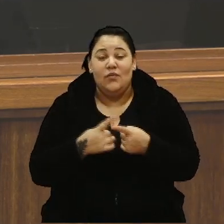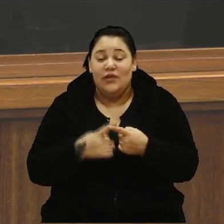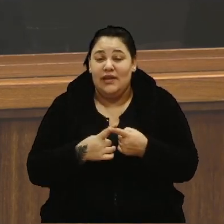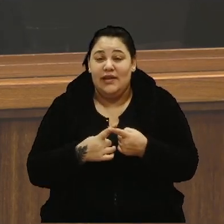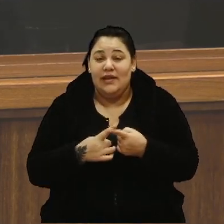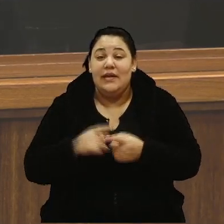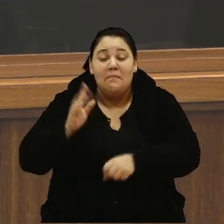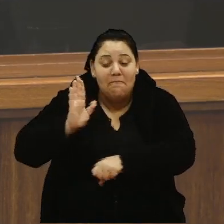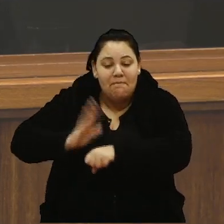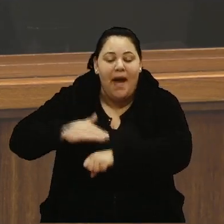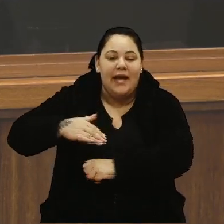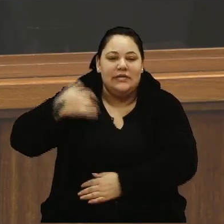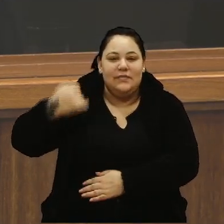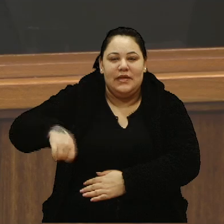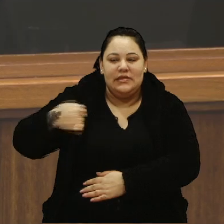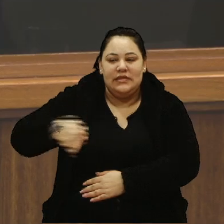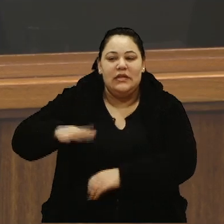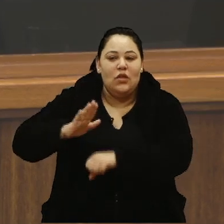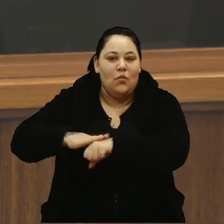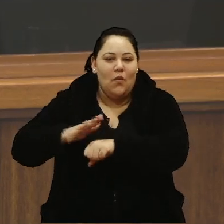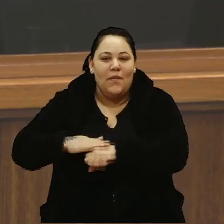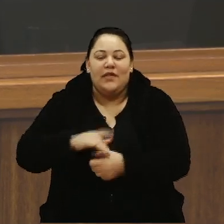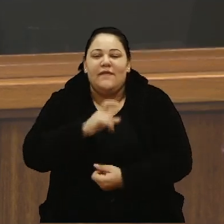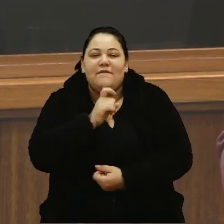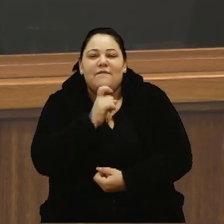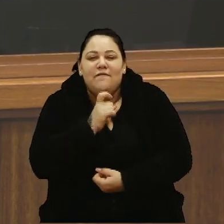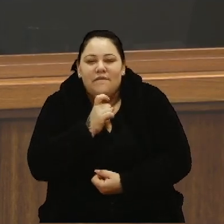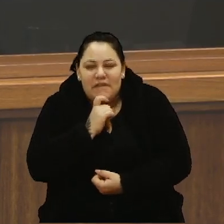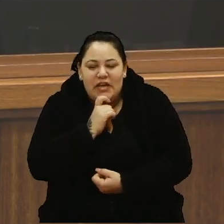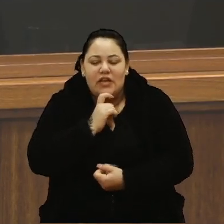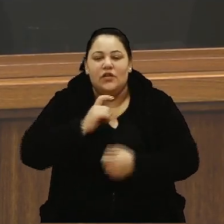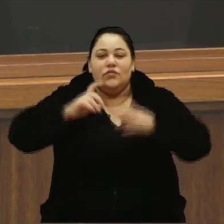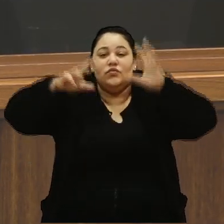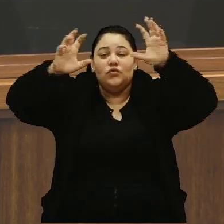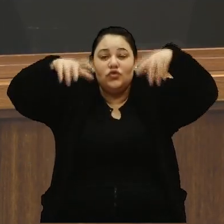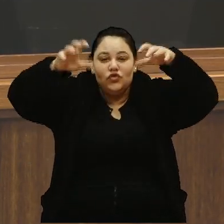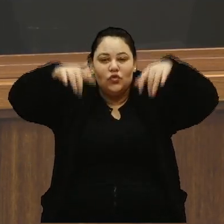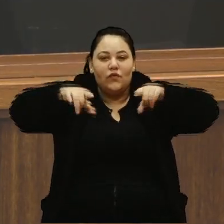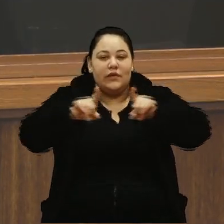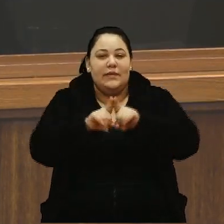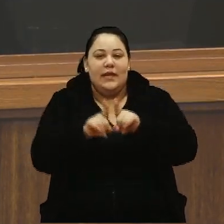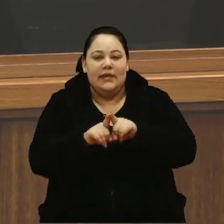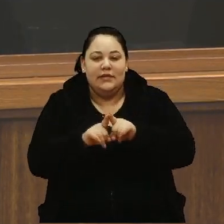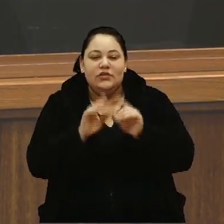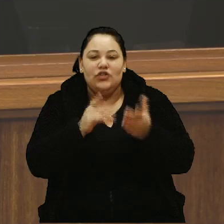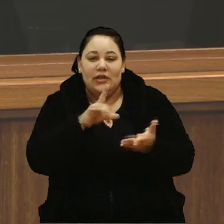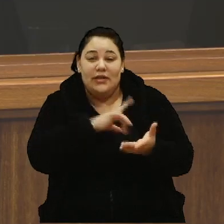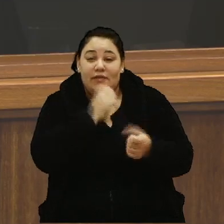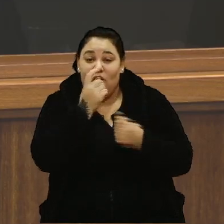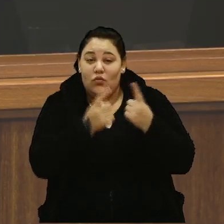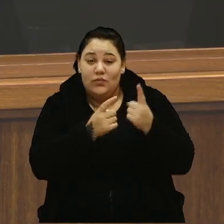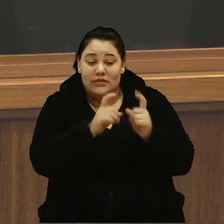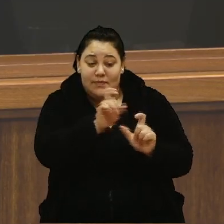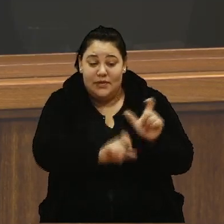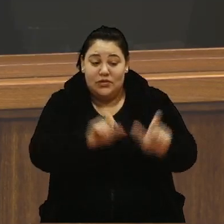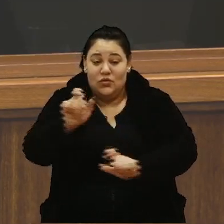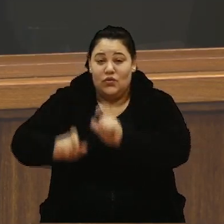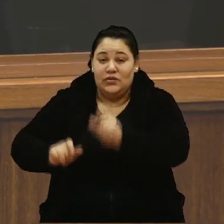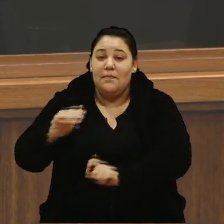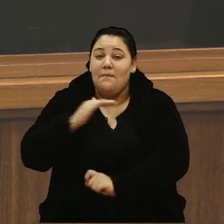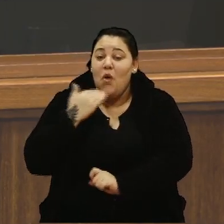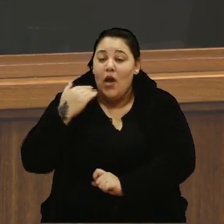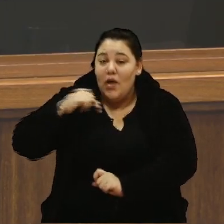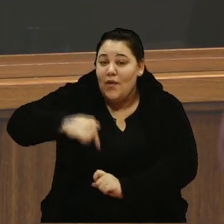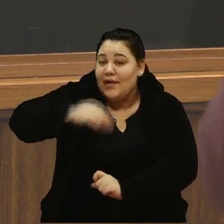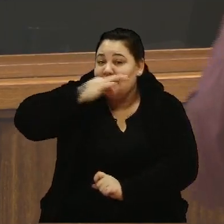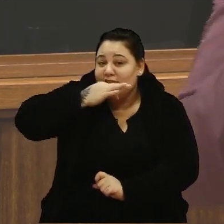nesse momento de frio, de chuva, enfim. Já teve gente que morreu aqui em Caxias. Eu